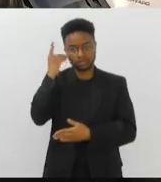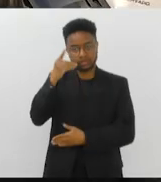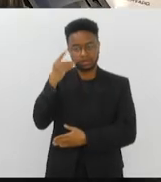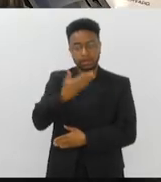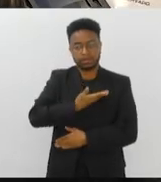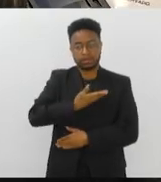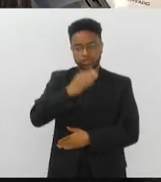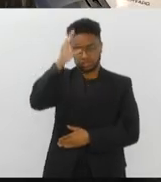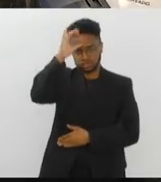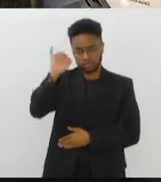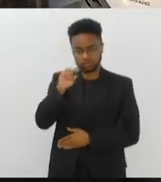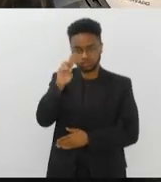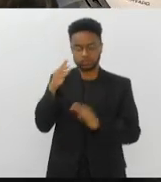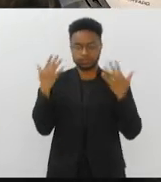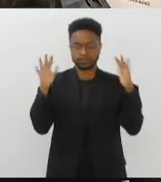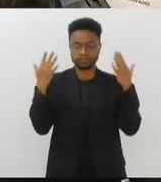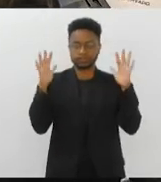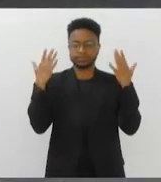Ju.